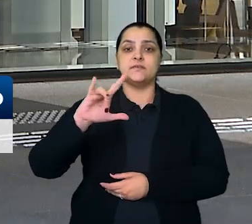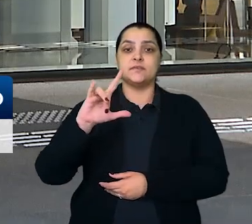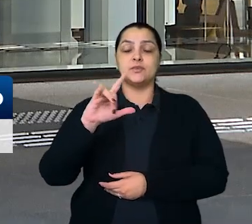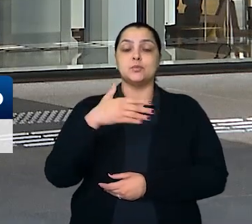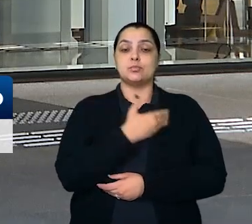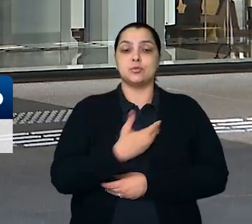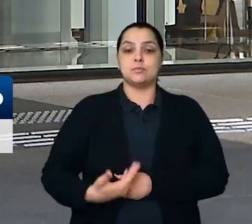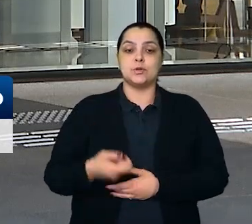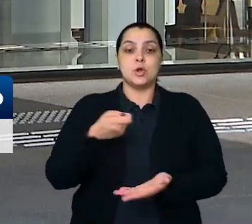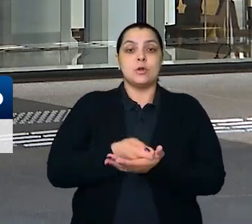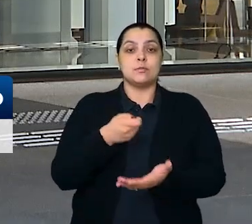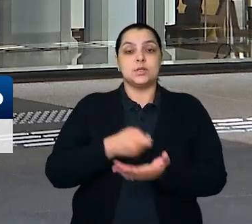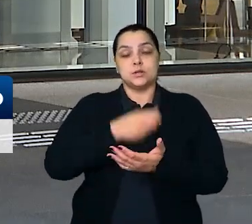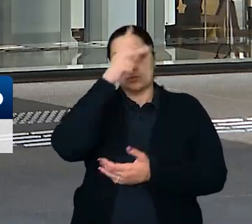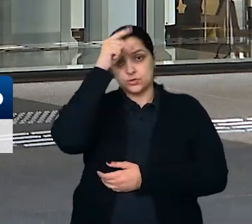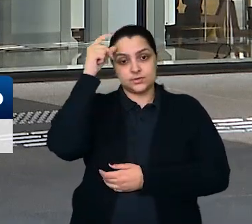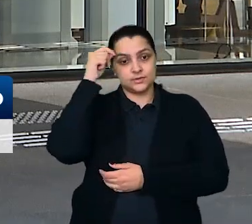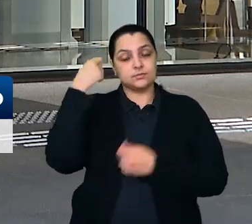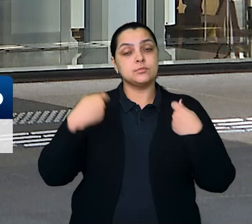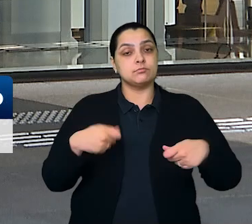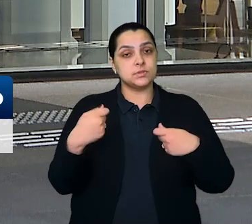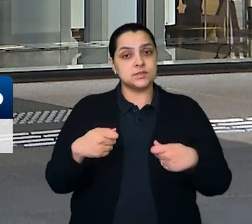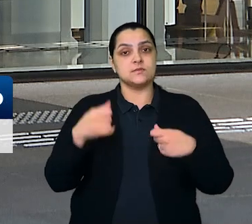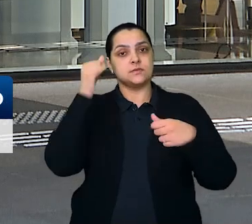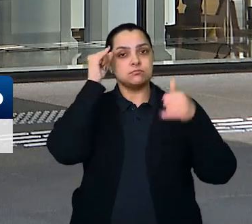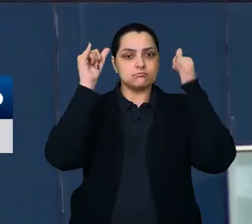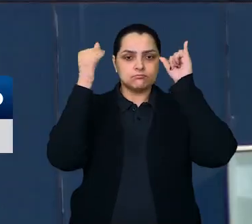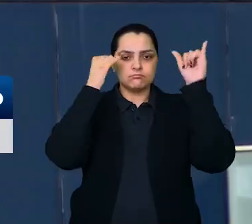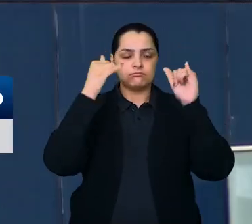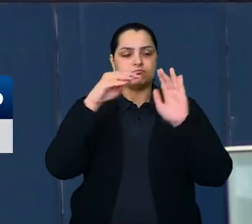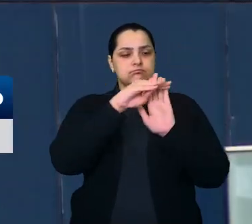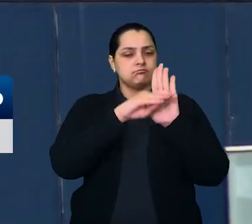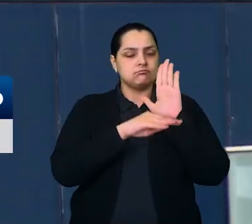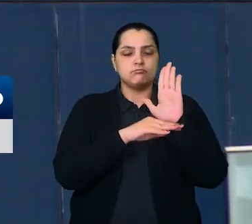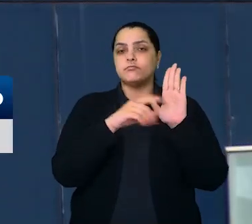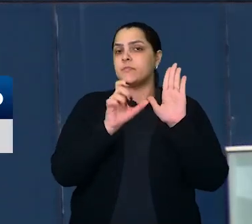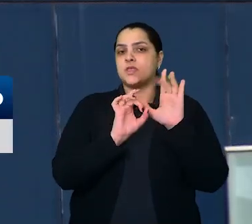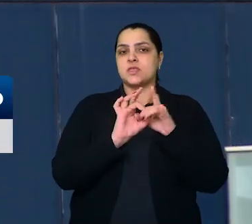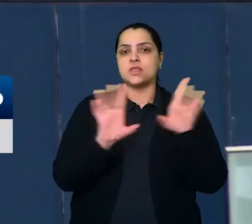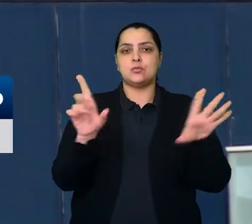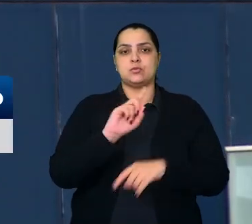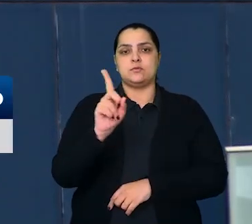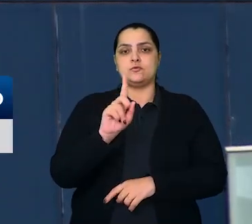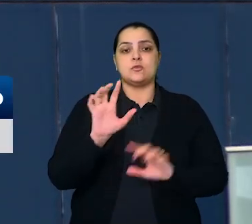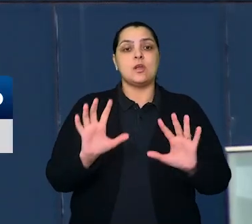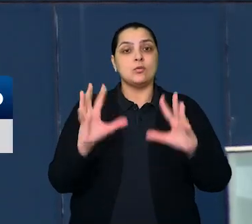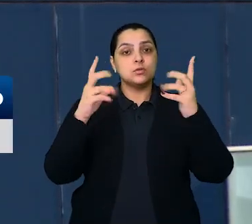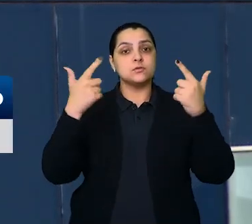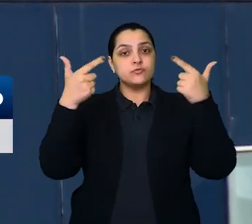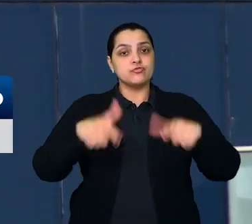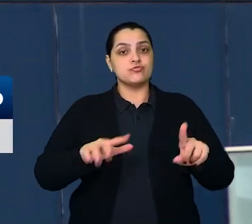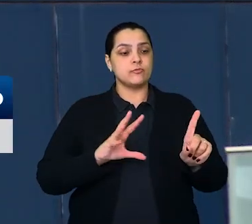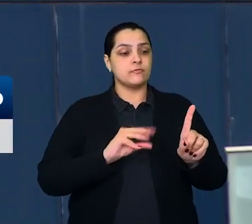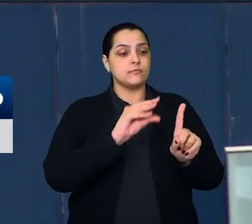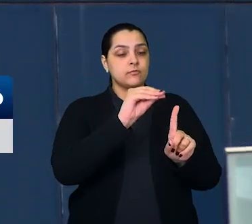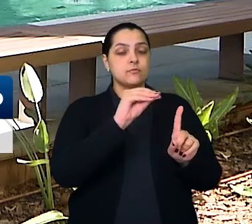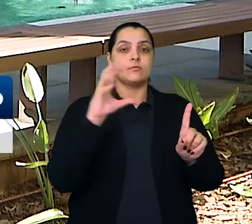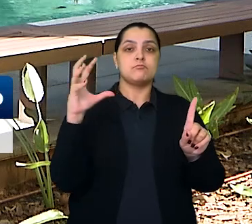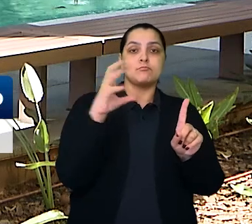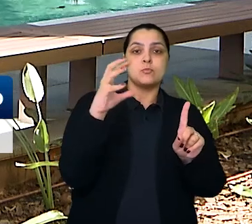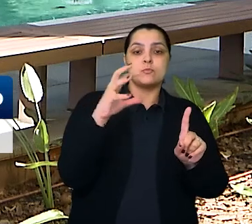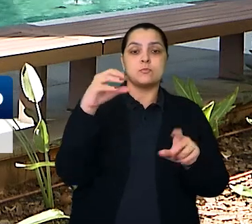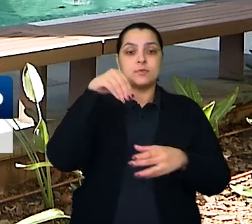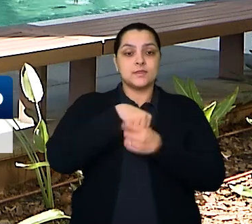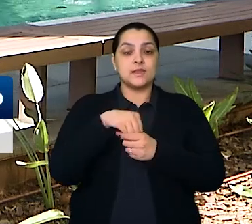para obrigar o município a adotar medidas preventivas e a não permitir ou tolerar situações de assédio sexual e moral